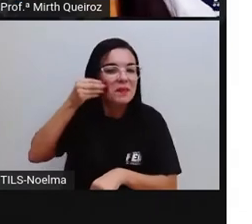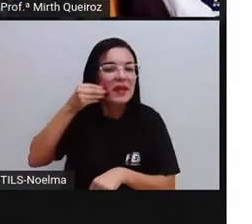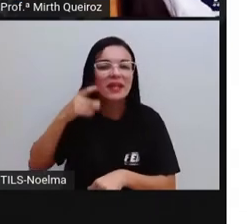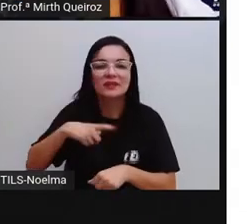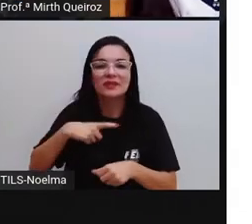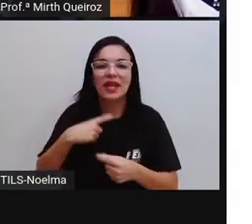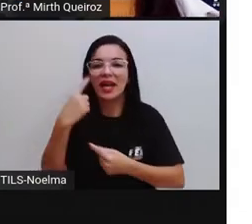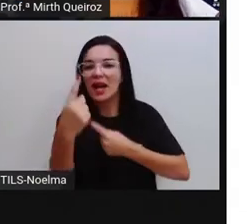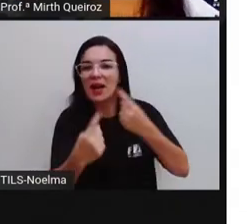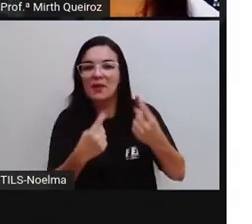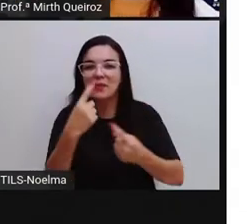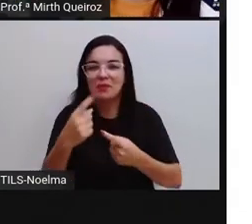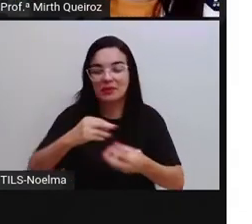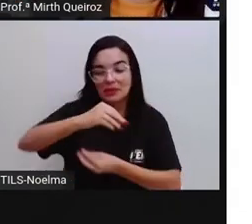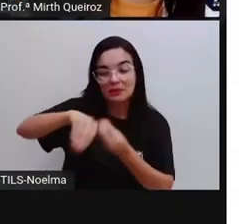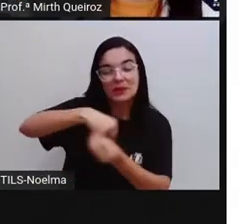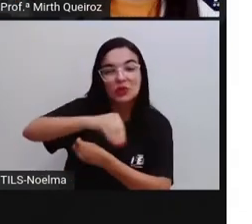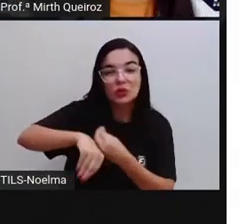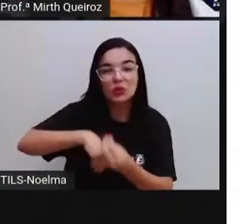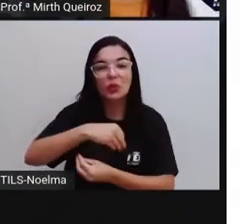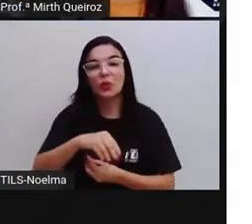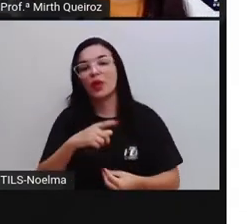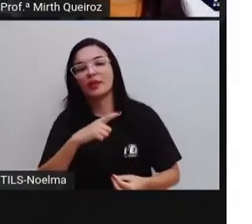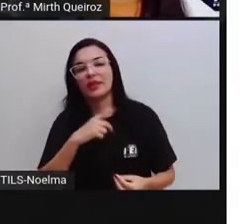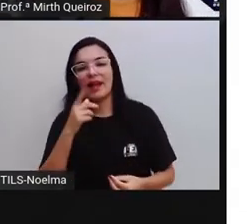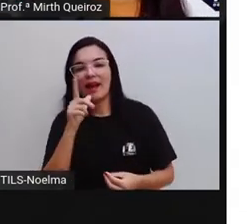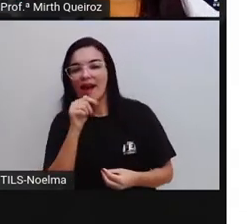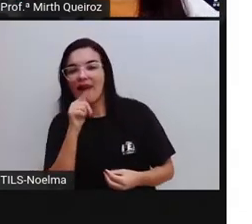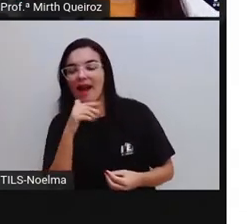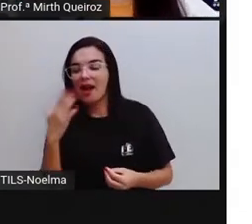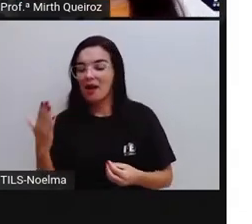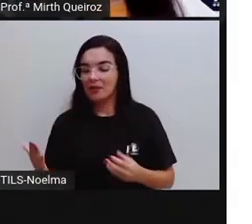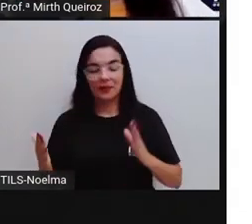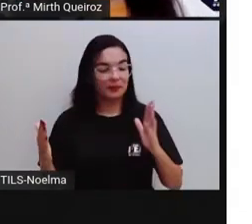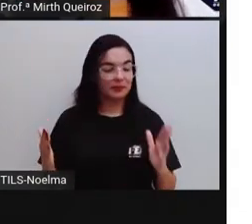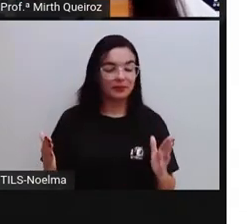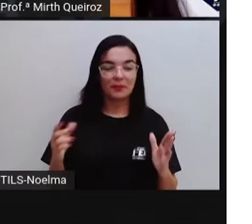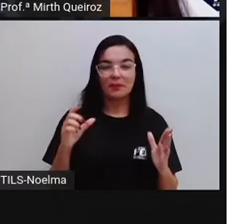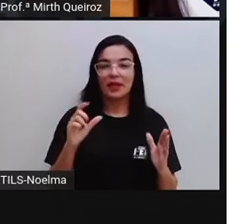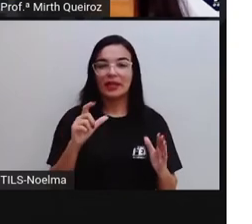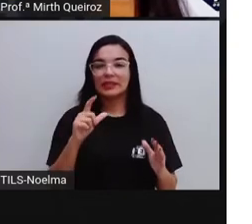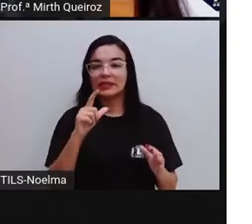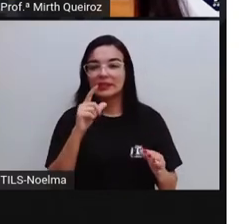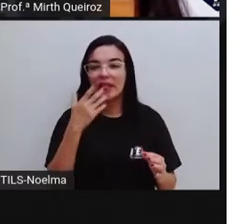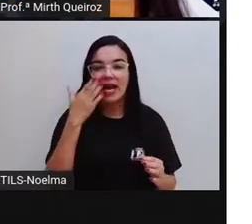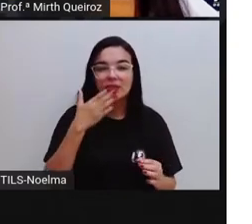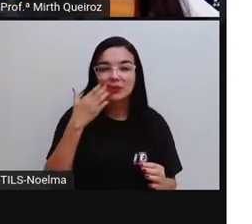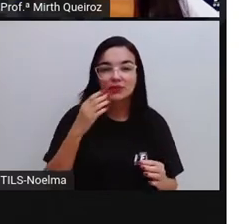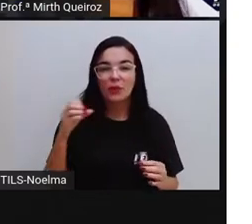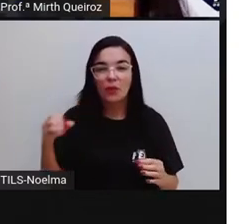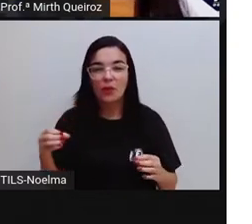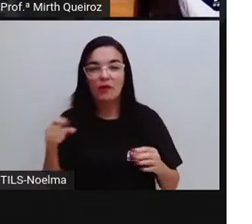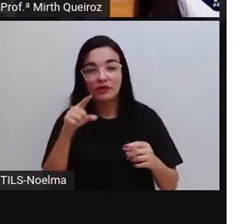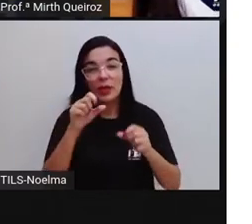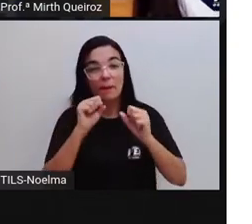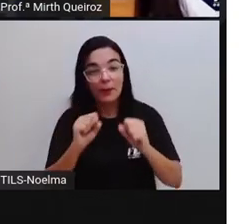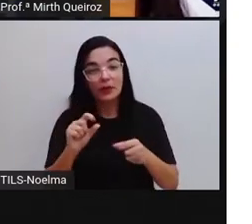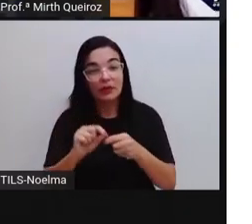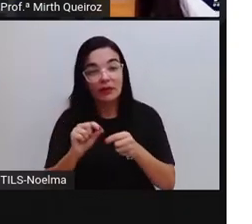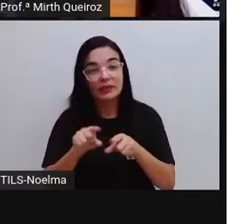gente colocou a água, nós colocamos sal e açúcar, né? E vocês podem fazer experimento em casa também. É